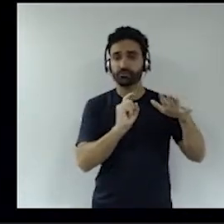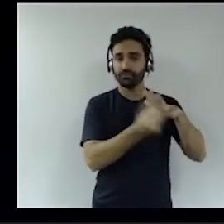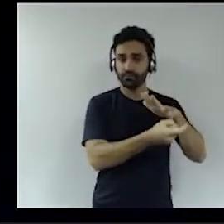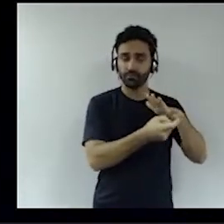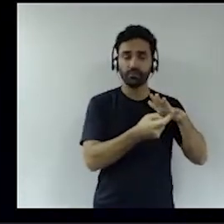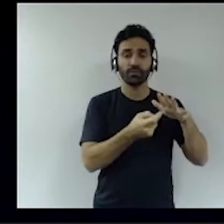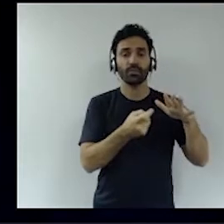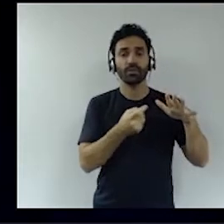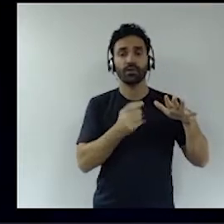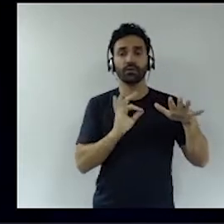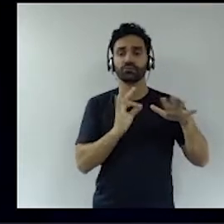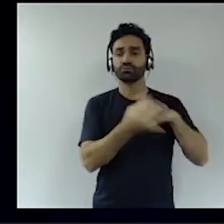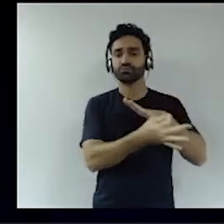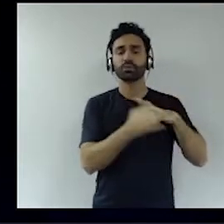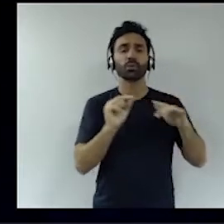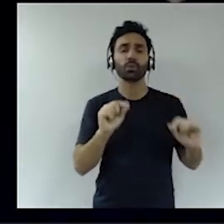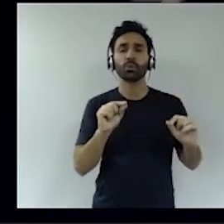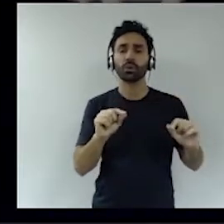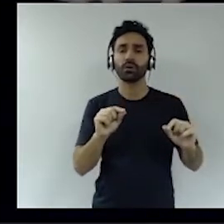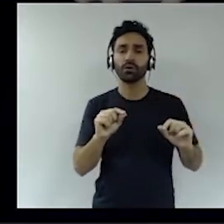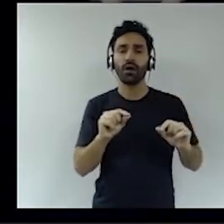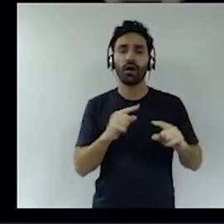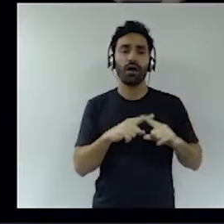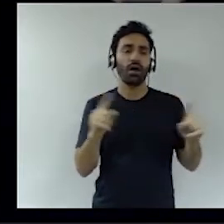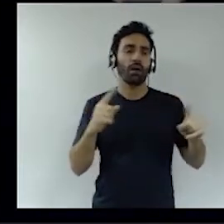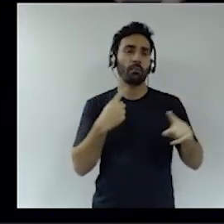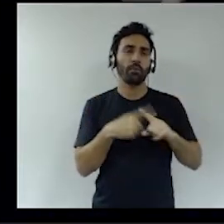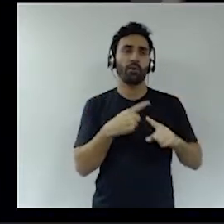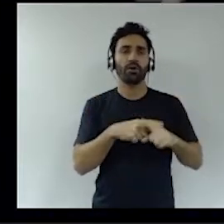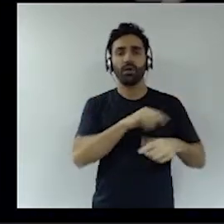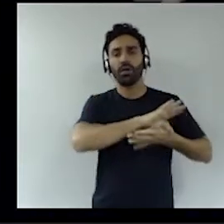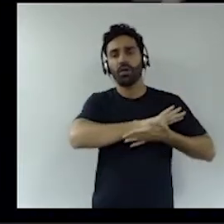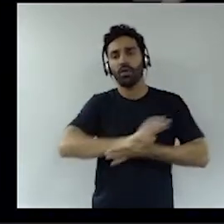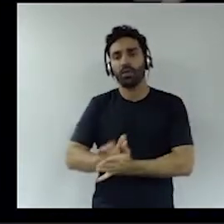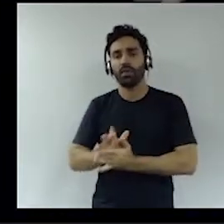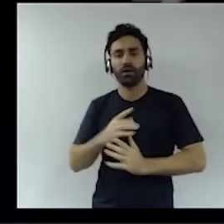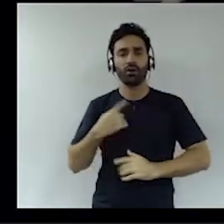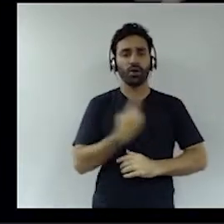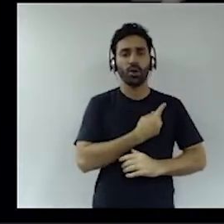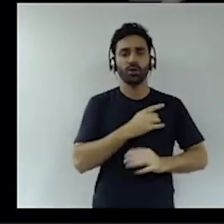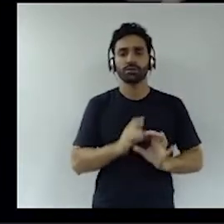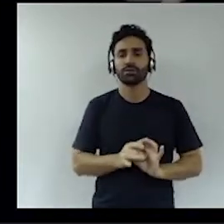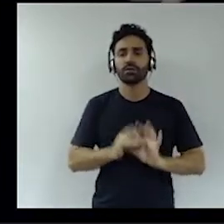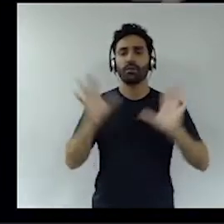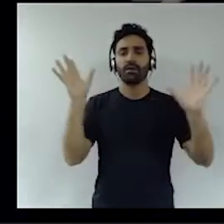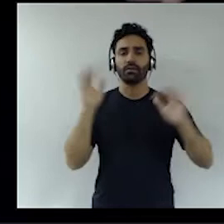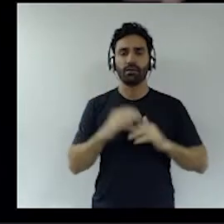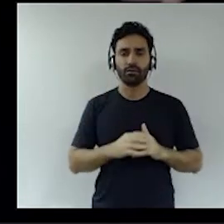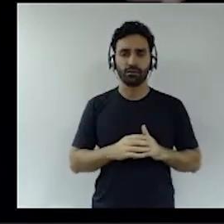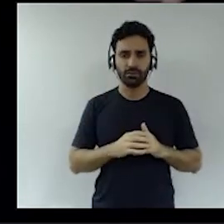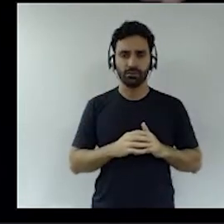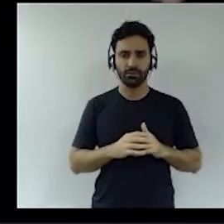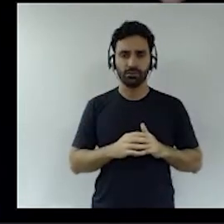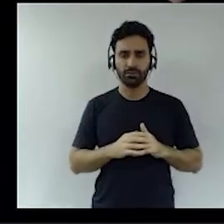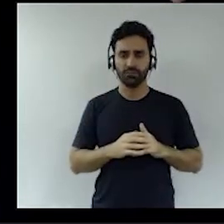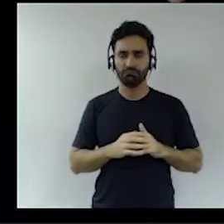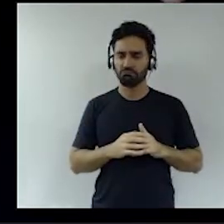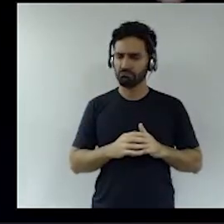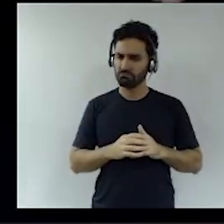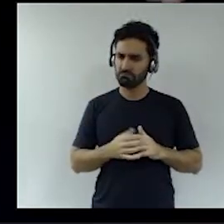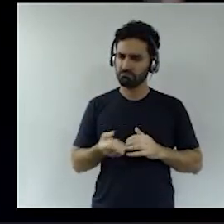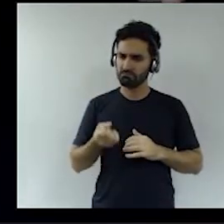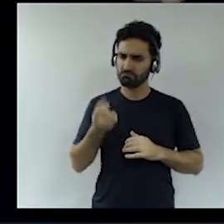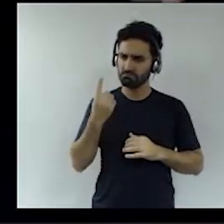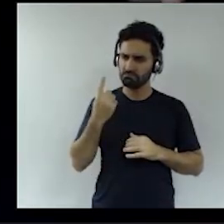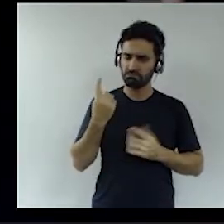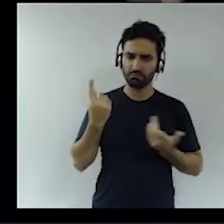nossa liberdade. Nossa liberdade não pode ser aviltada com essas medidas, e